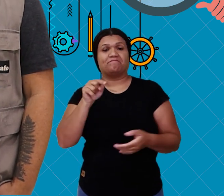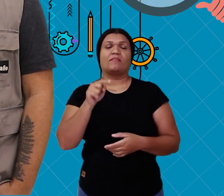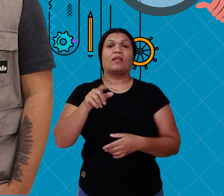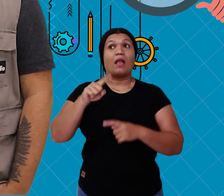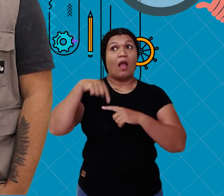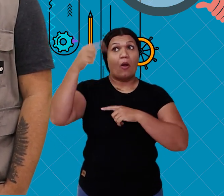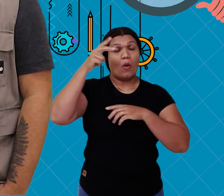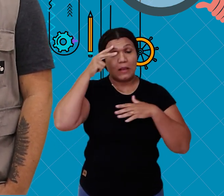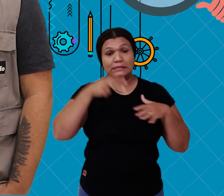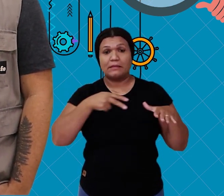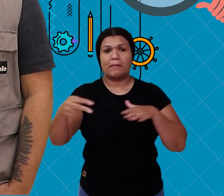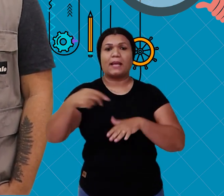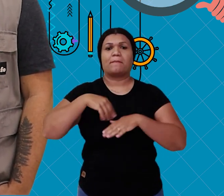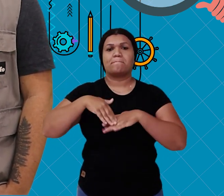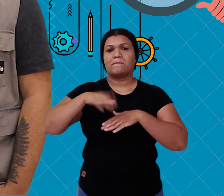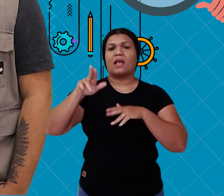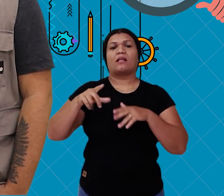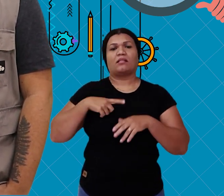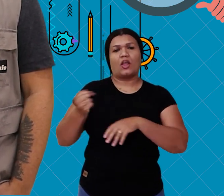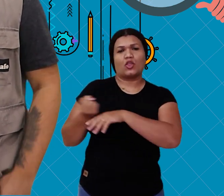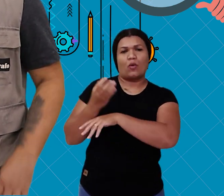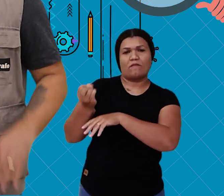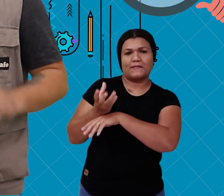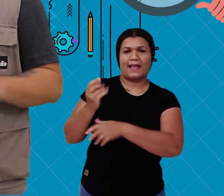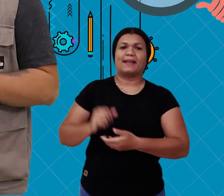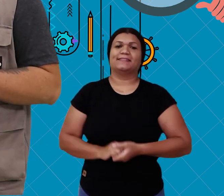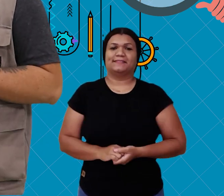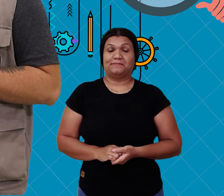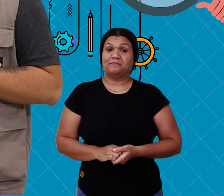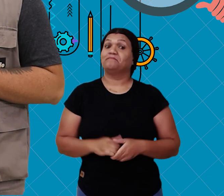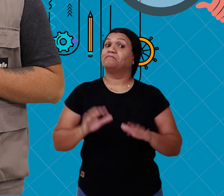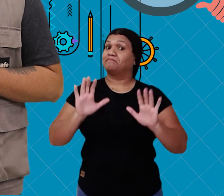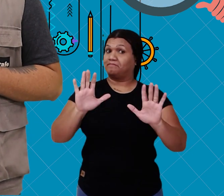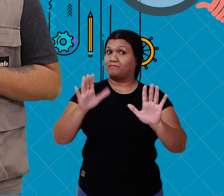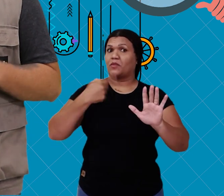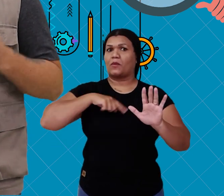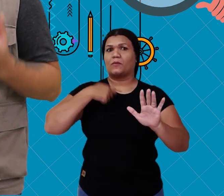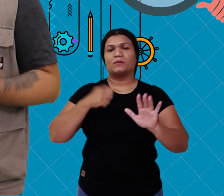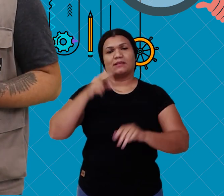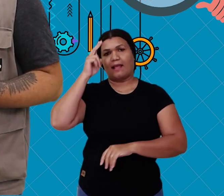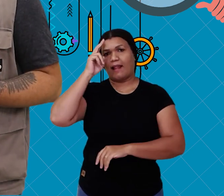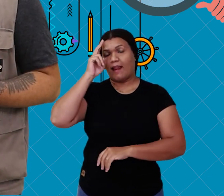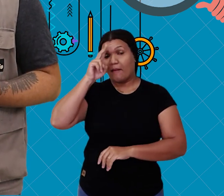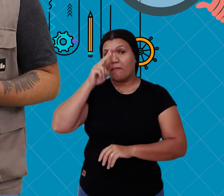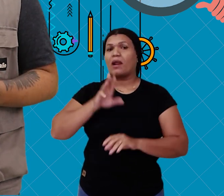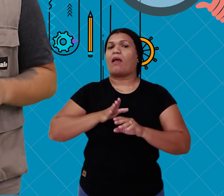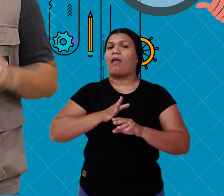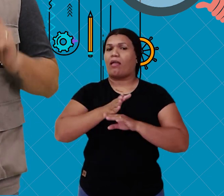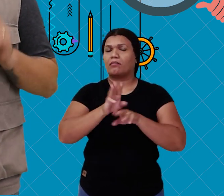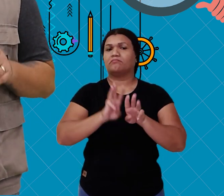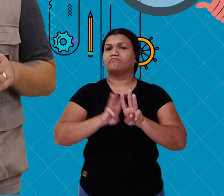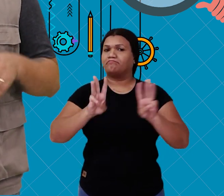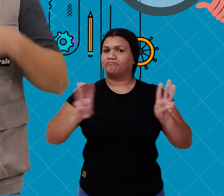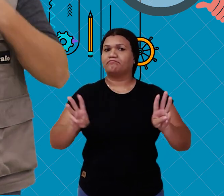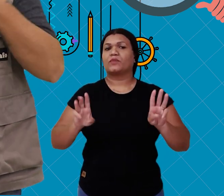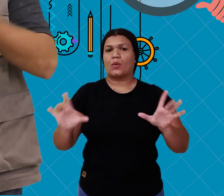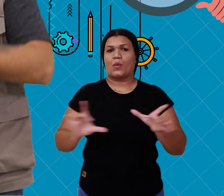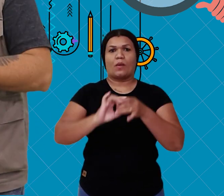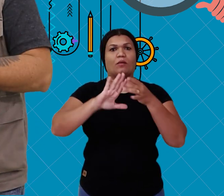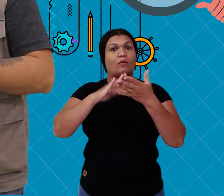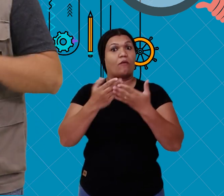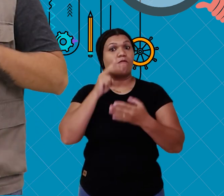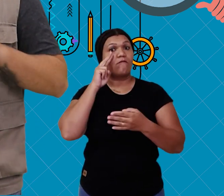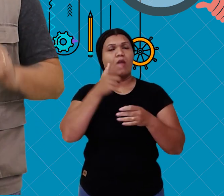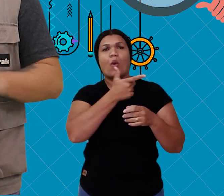vem tem mais e com muitas novidades. Olha, pessoal, e vamos lembrar de acessar o portal Conexão Escola para acompanhar